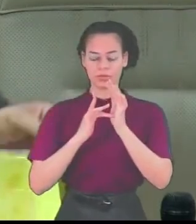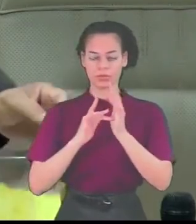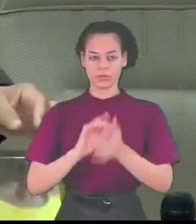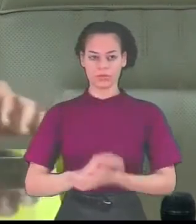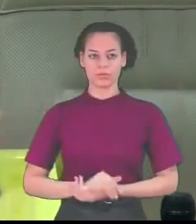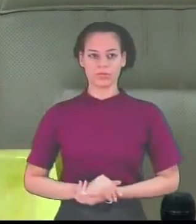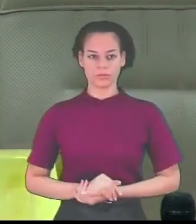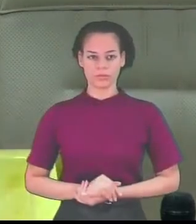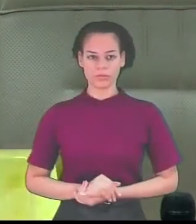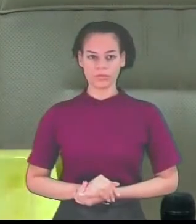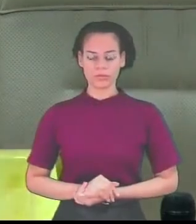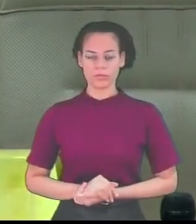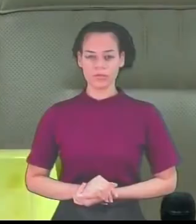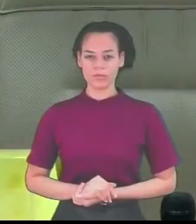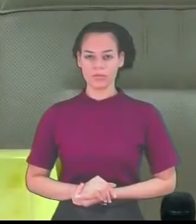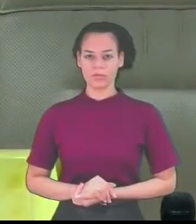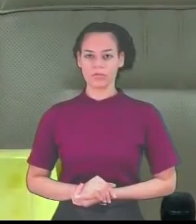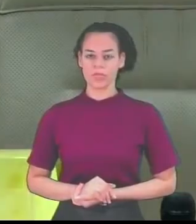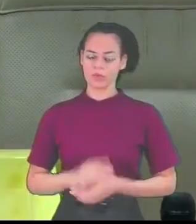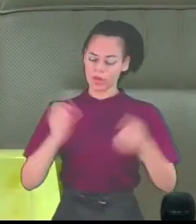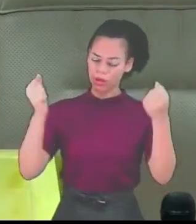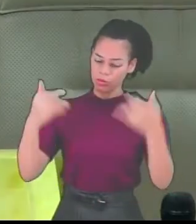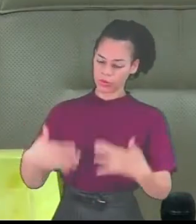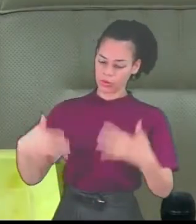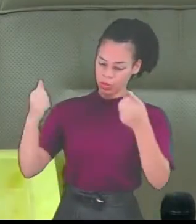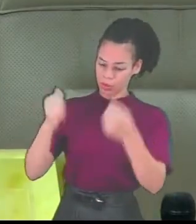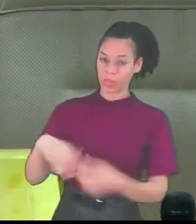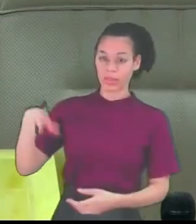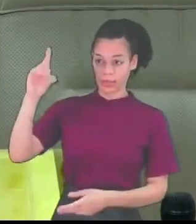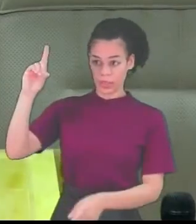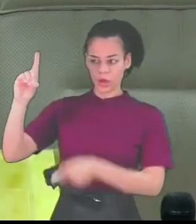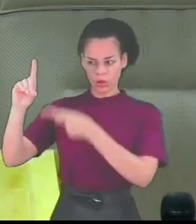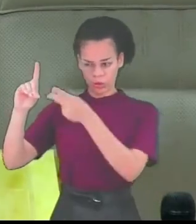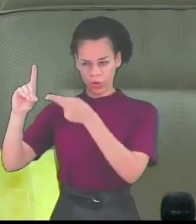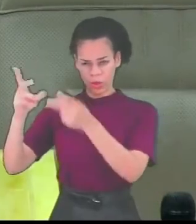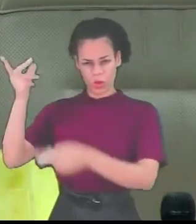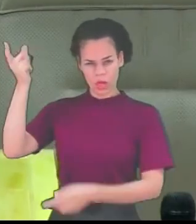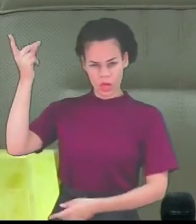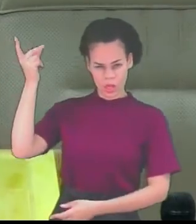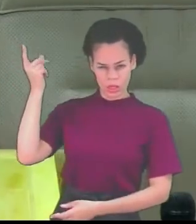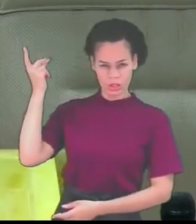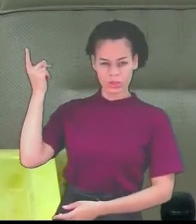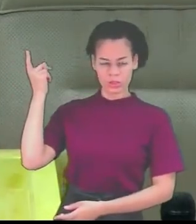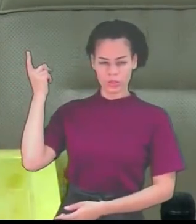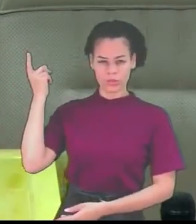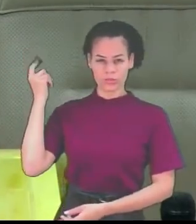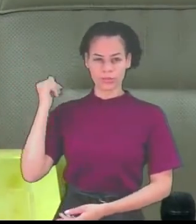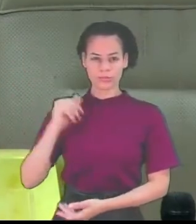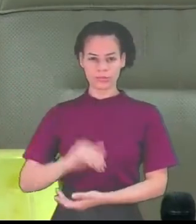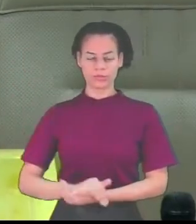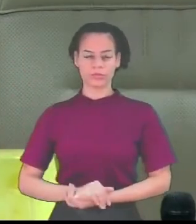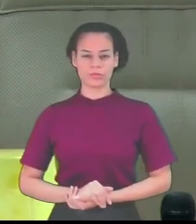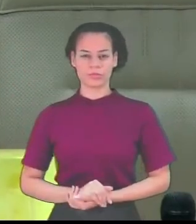bom então ele vai falar que Deus falou antigamente e no passado